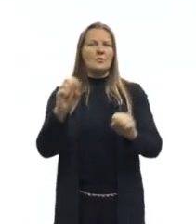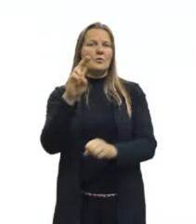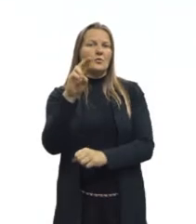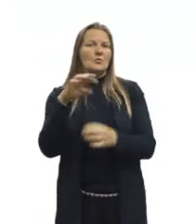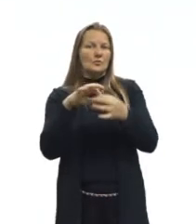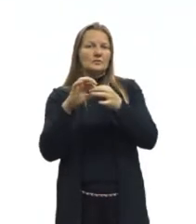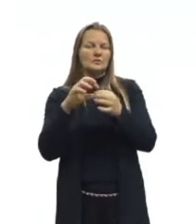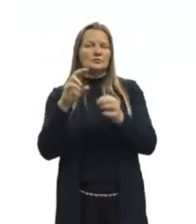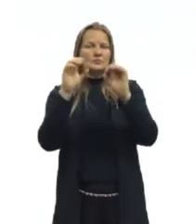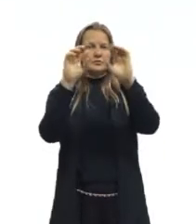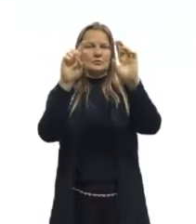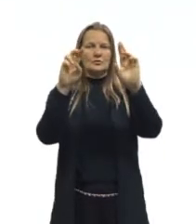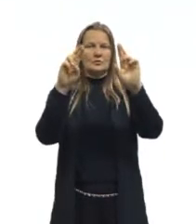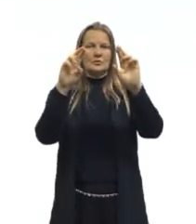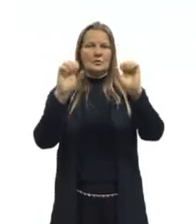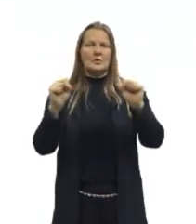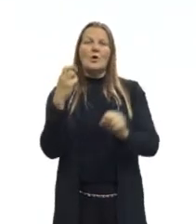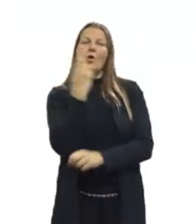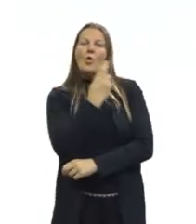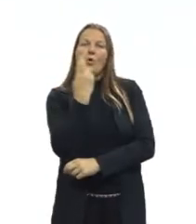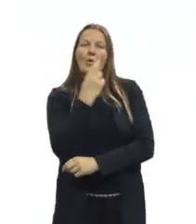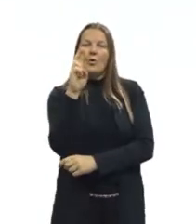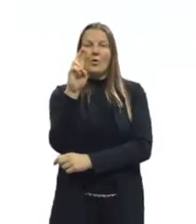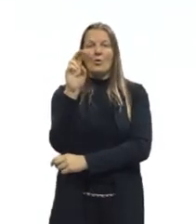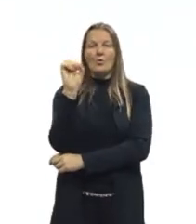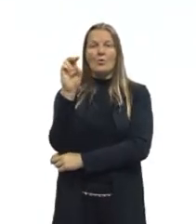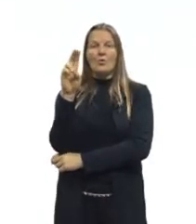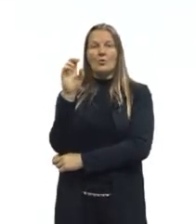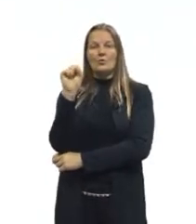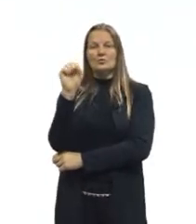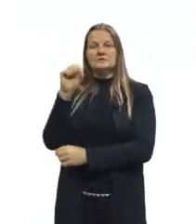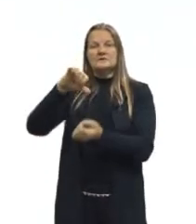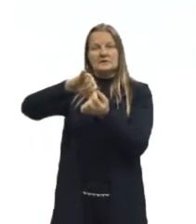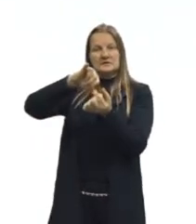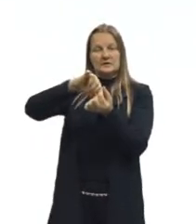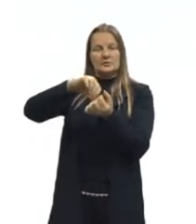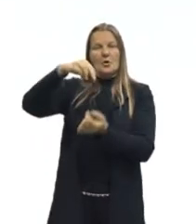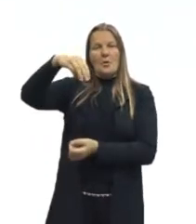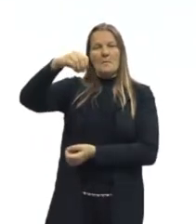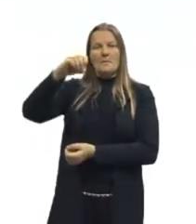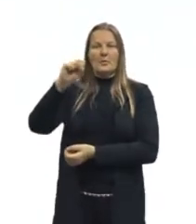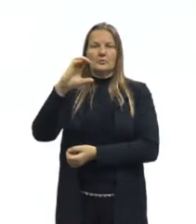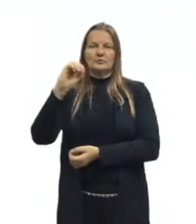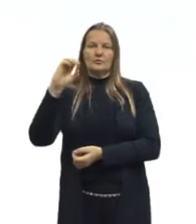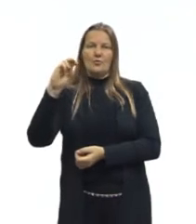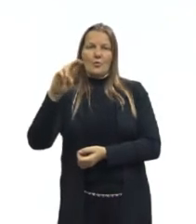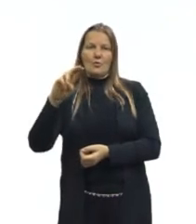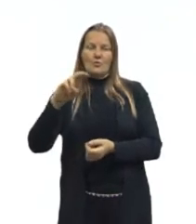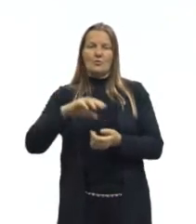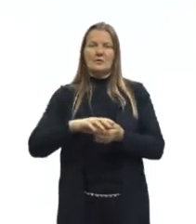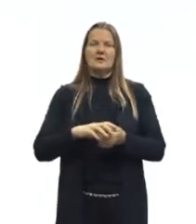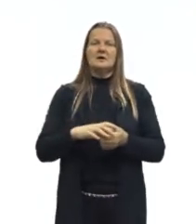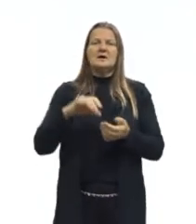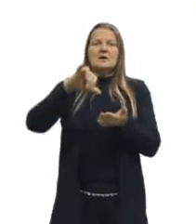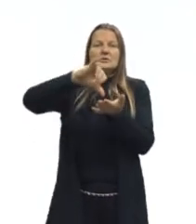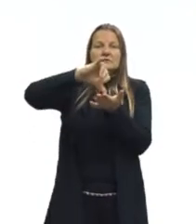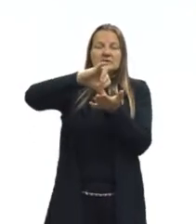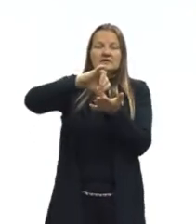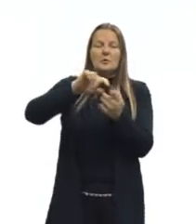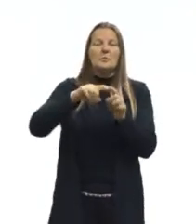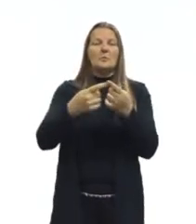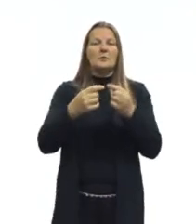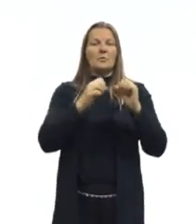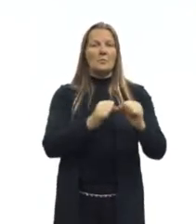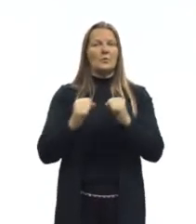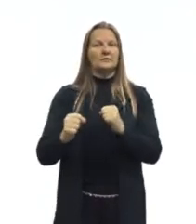Soviética ela não é a Rússia o centro do Poder dela era Moscou em grande parte ela privilegiava Rússia